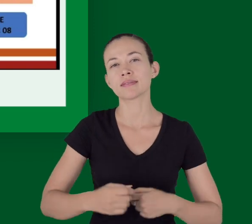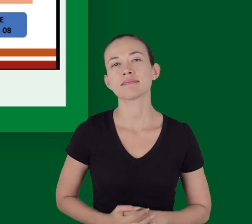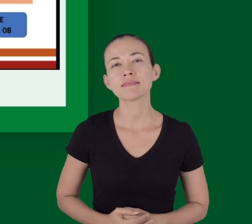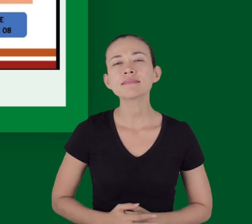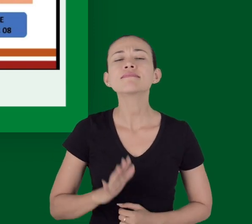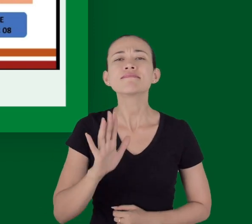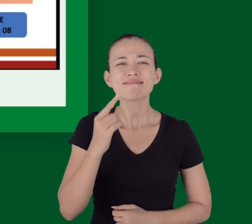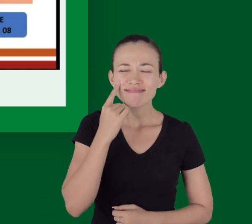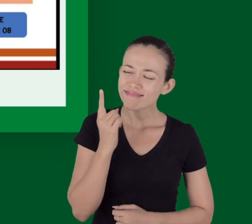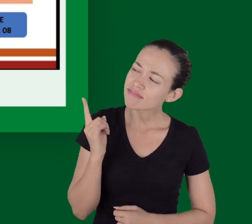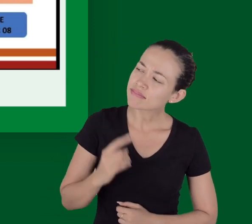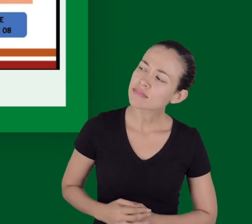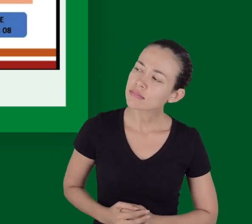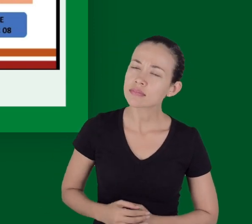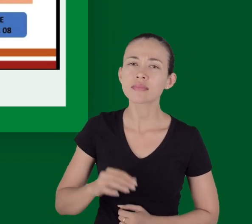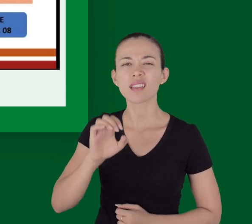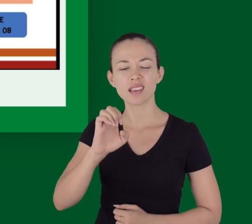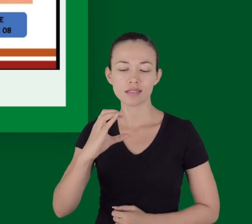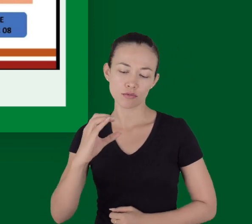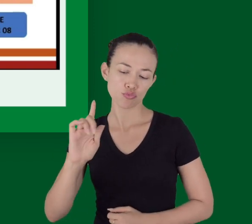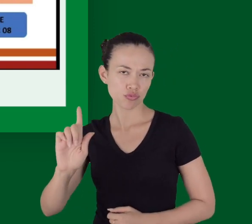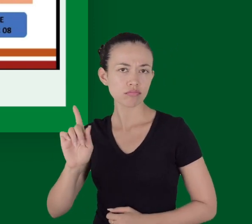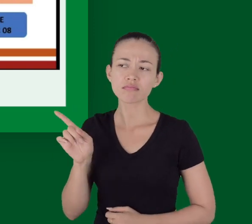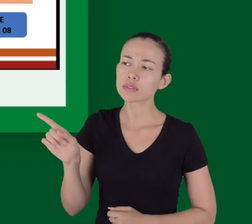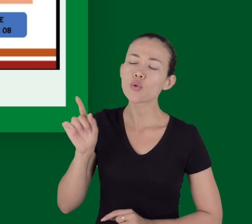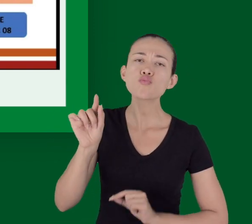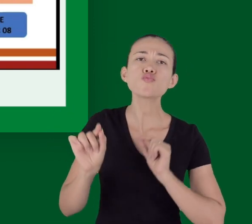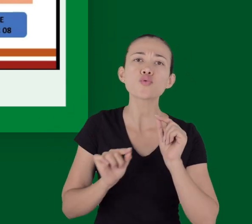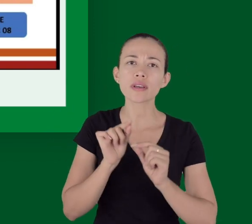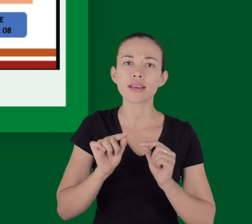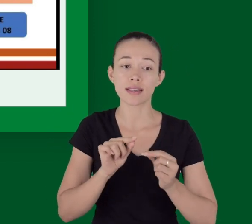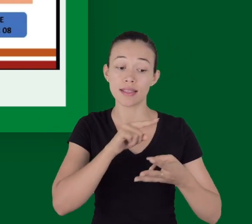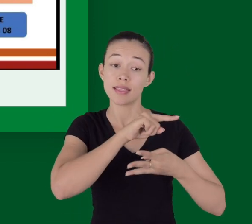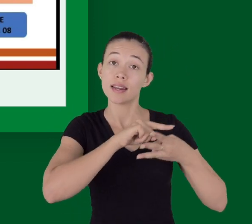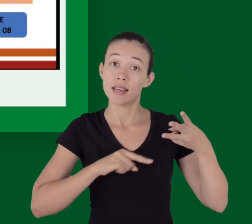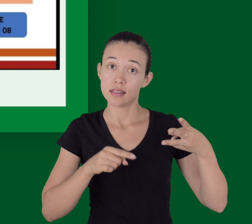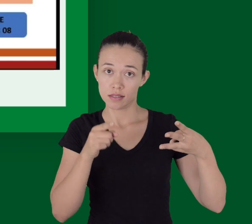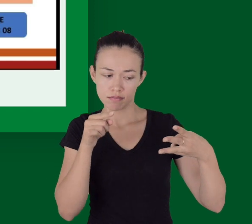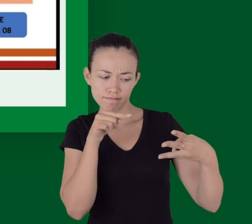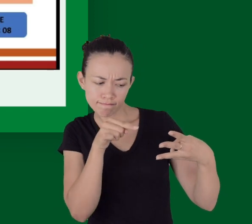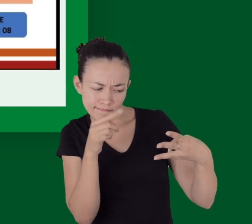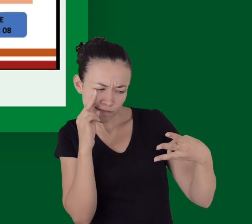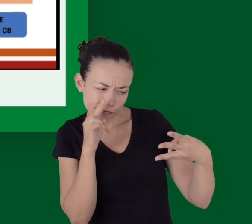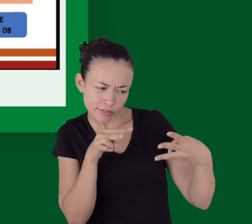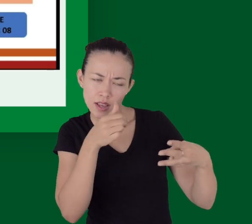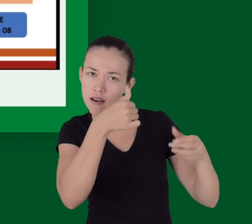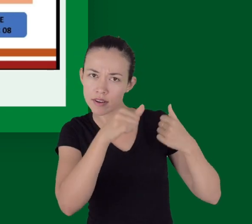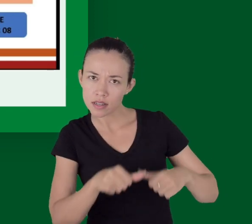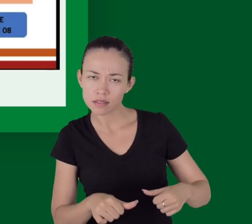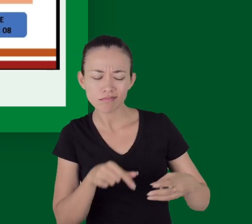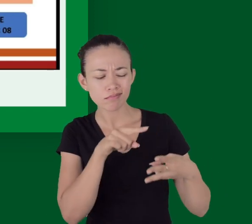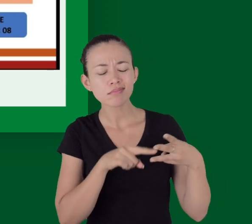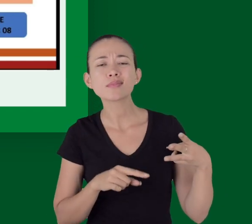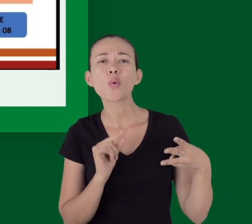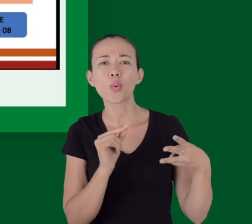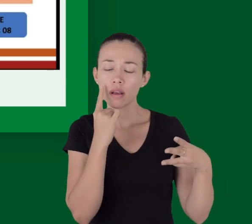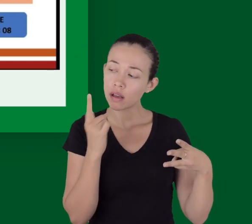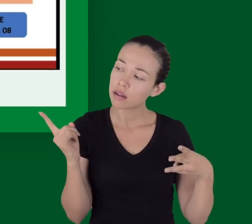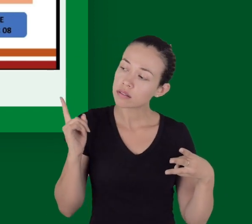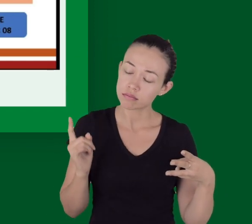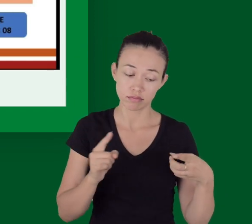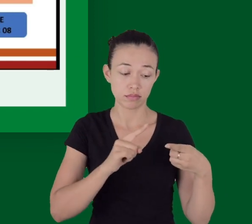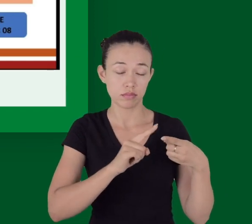Mas essa comunicação entre os serviços precisa acontecer. Então, o que que é o Glasgow? A gente avalia três